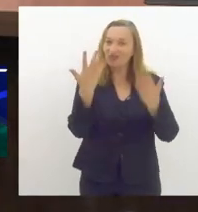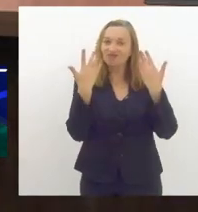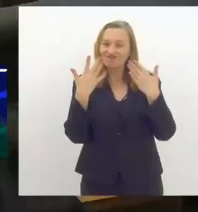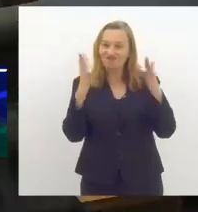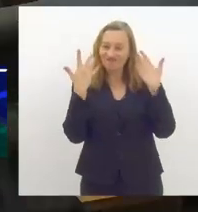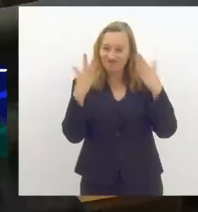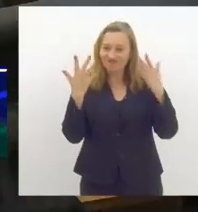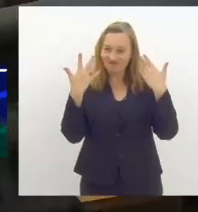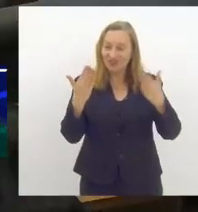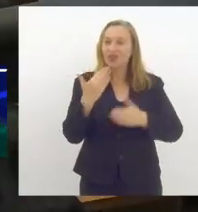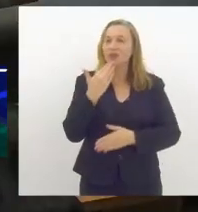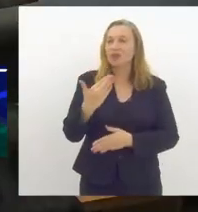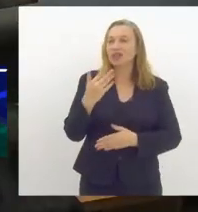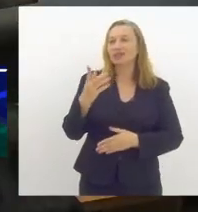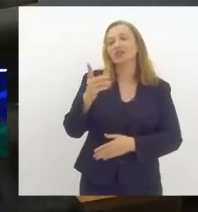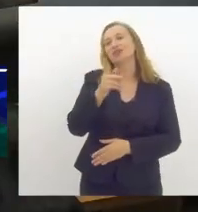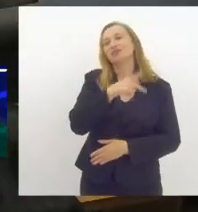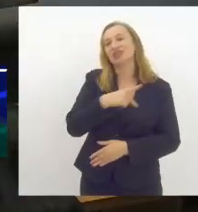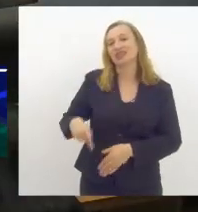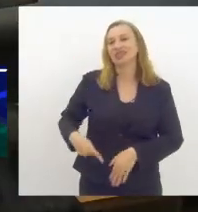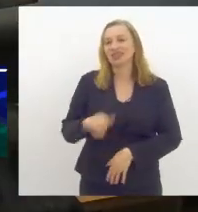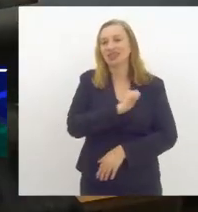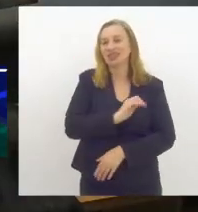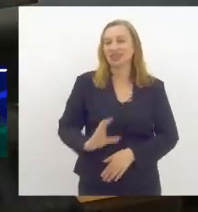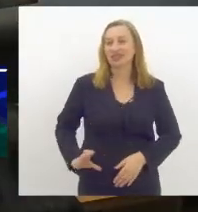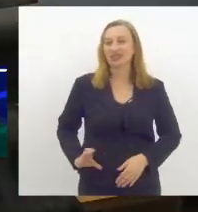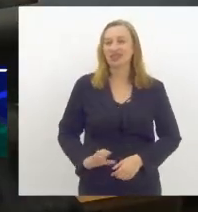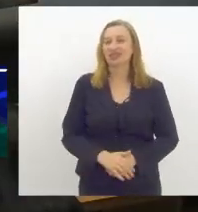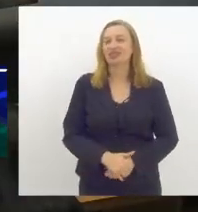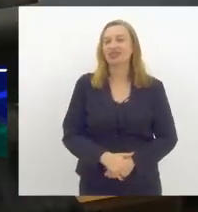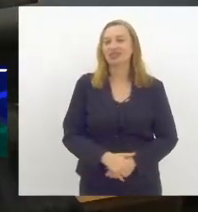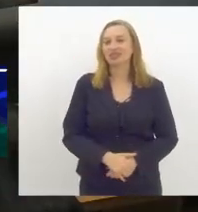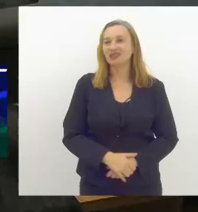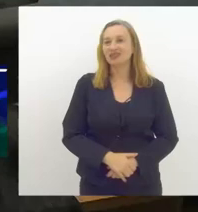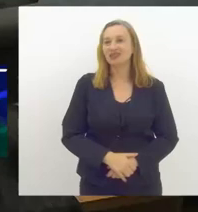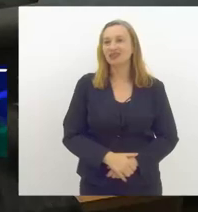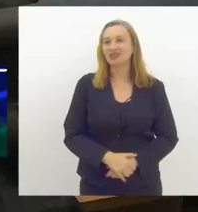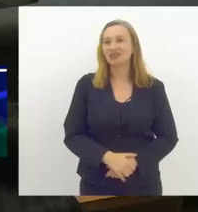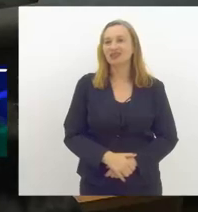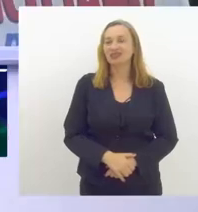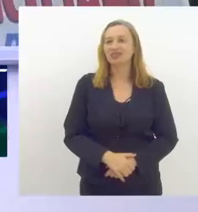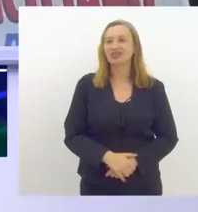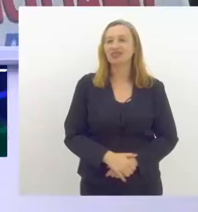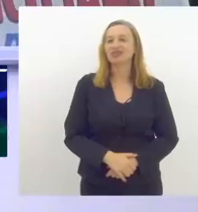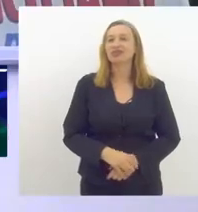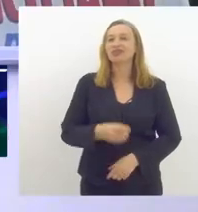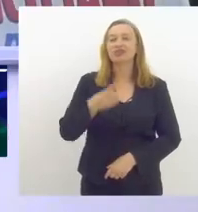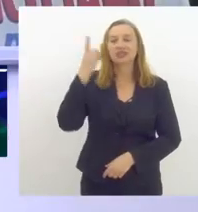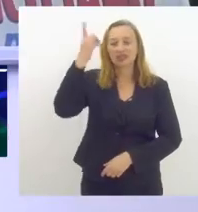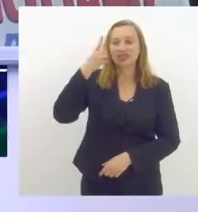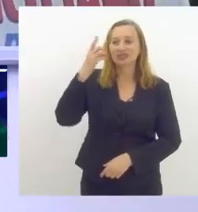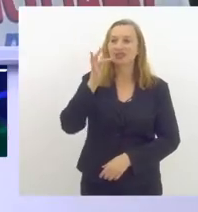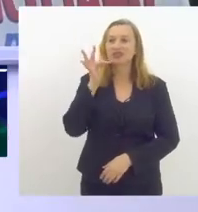salva de palmas peça o nosso Presidente a brazilian resultado Jorge primeiro